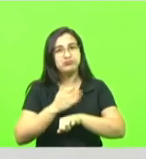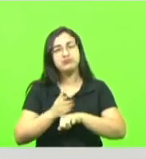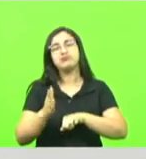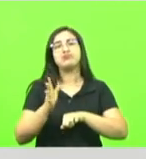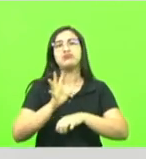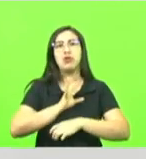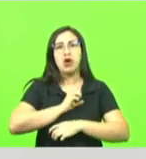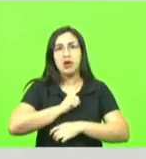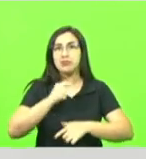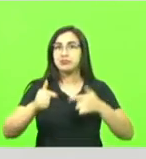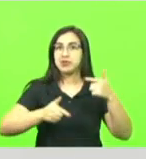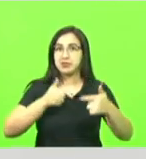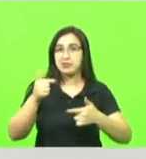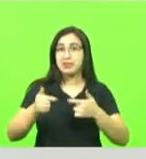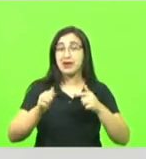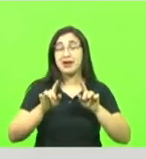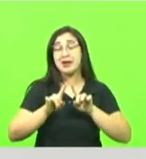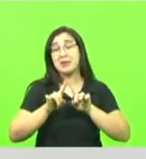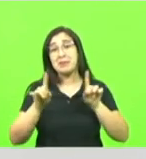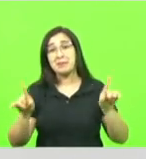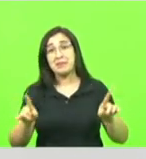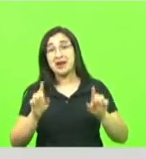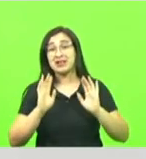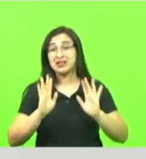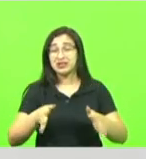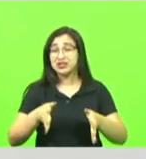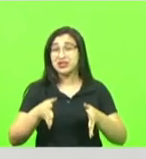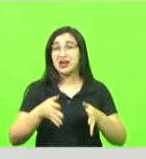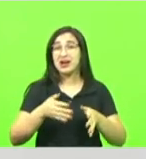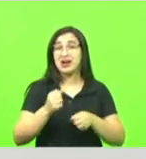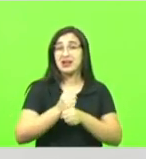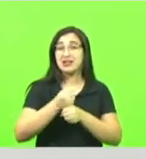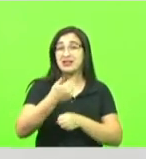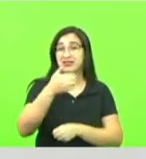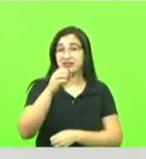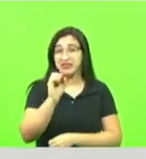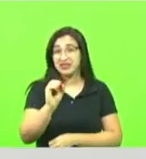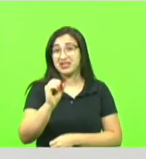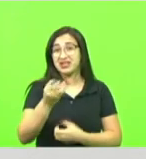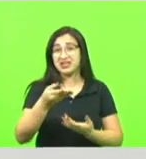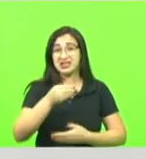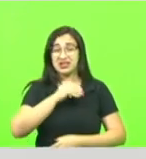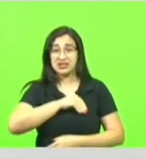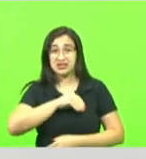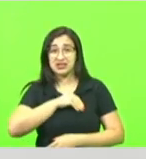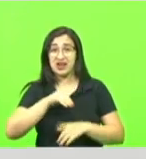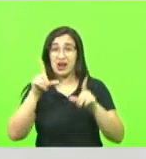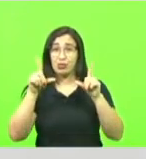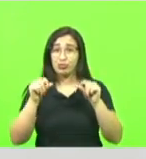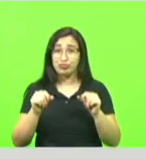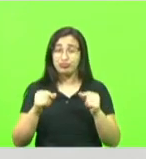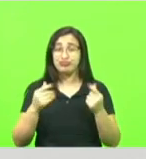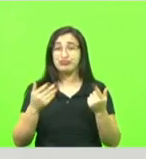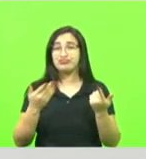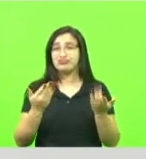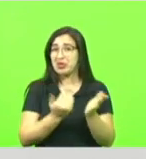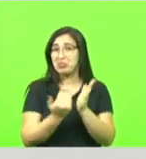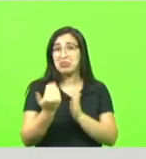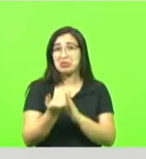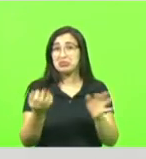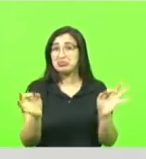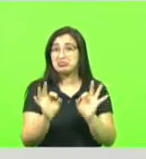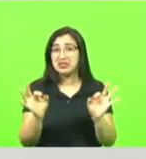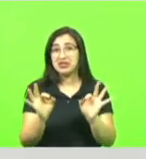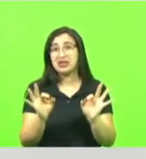Só que há mais de uma década, salário defasado, a inflação aumentando, e eles estão ali abandonados. Então é um momento divisor